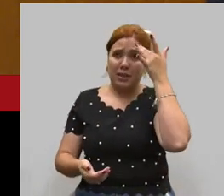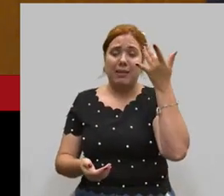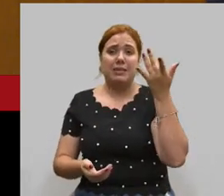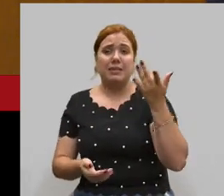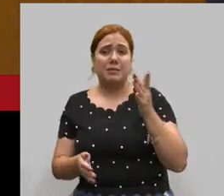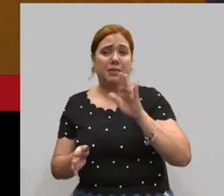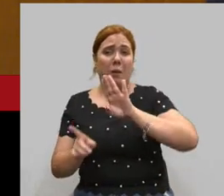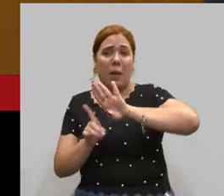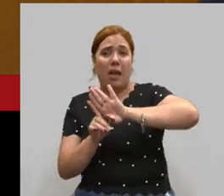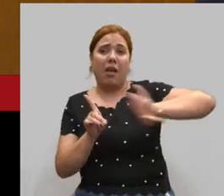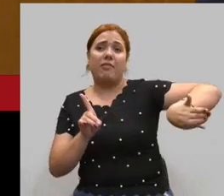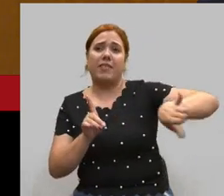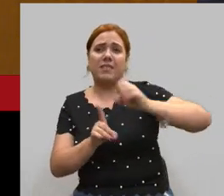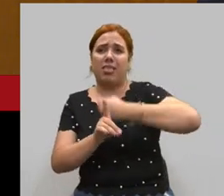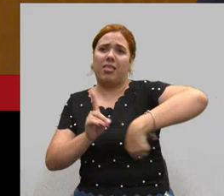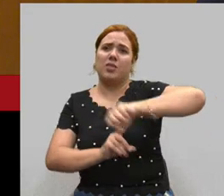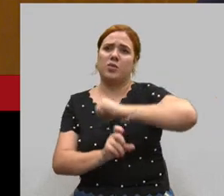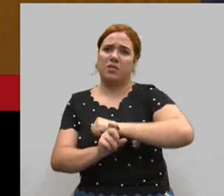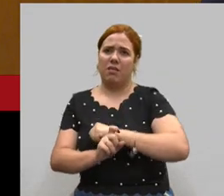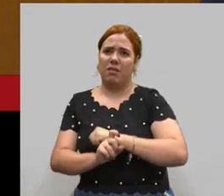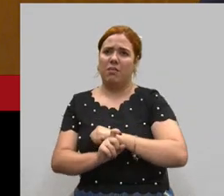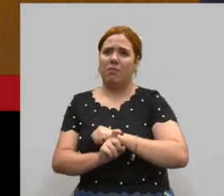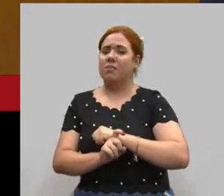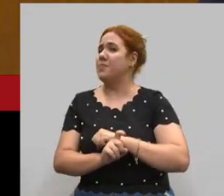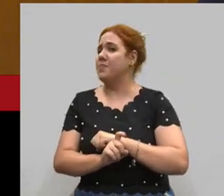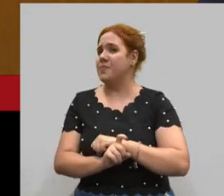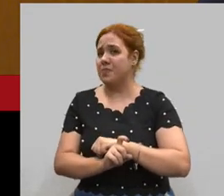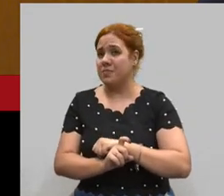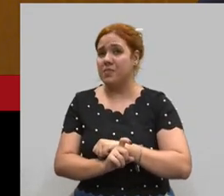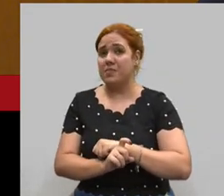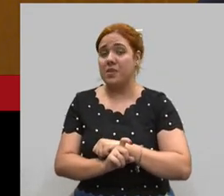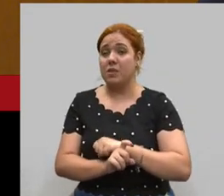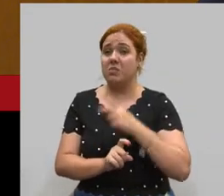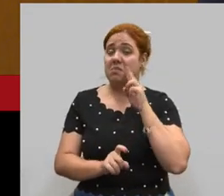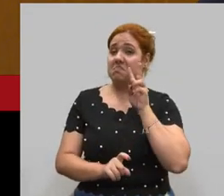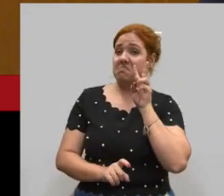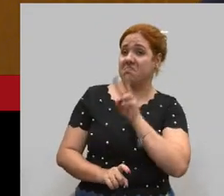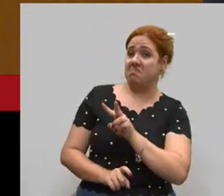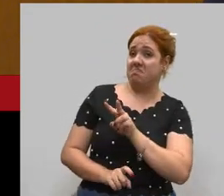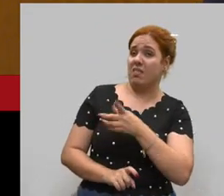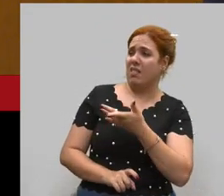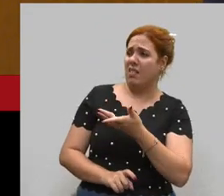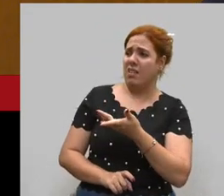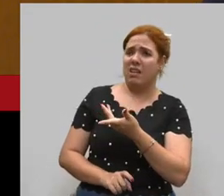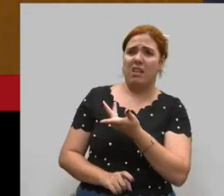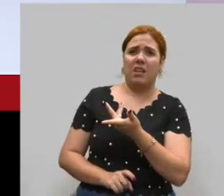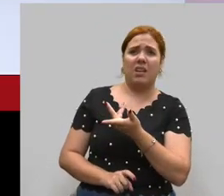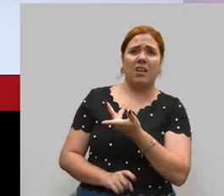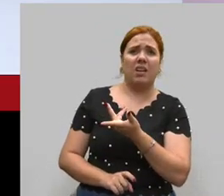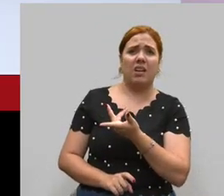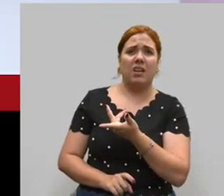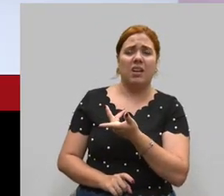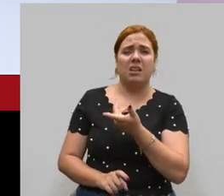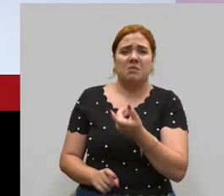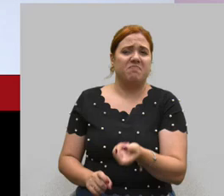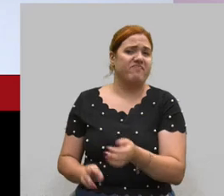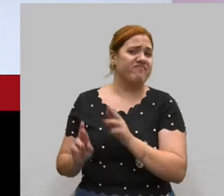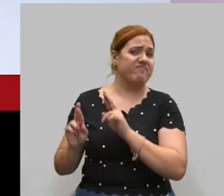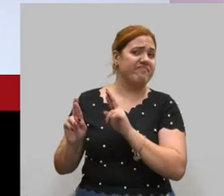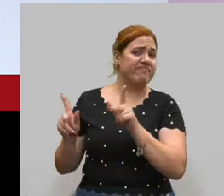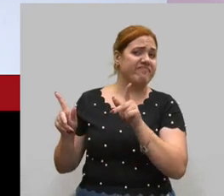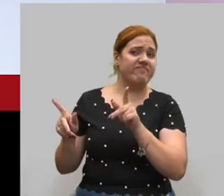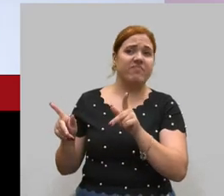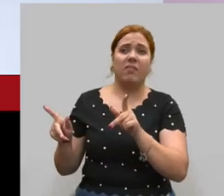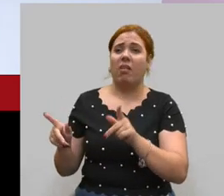sociedade porque elas são vistas pelas outras pessoas uma condição diferença e não